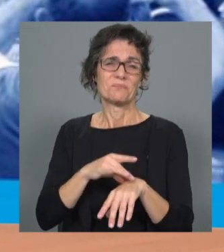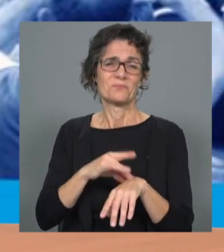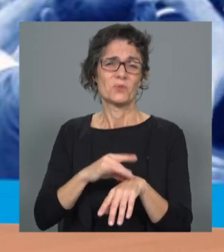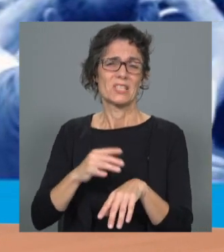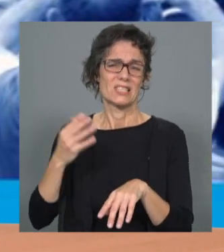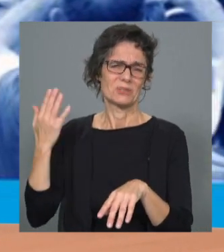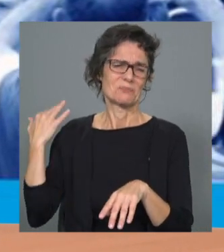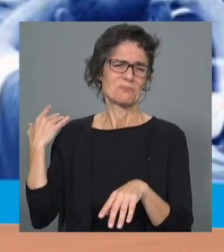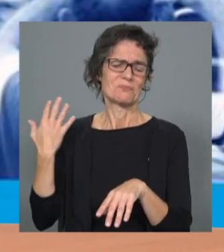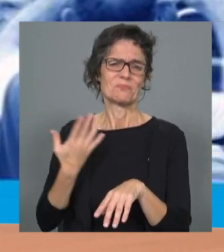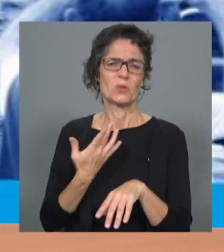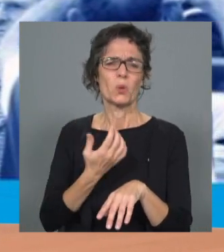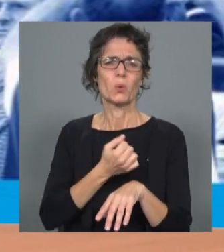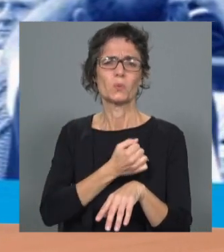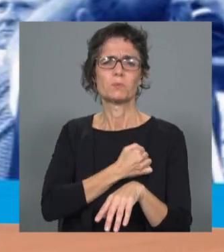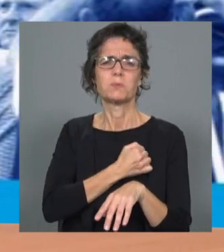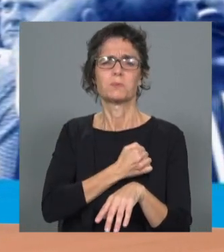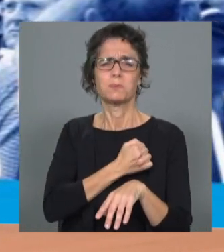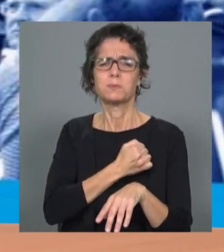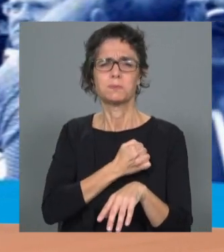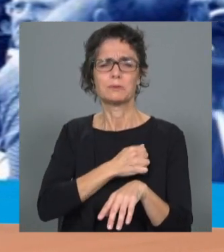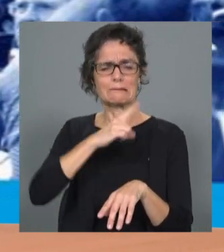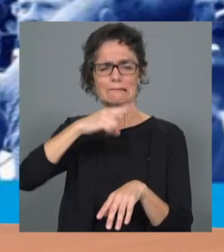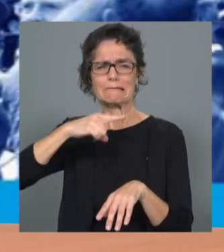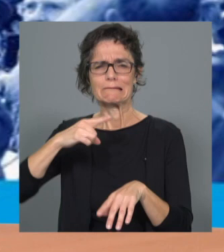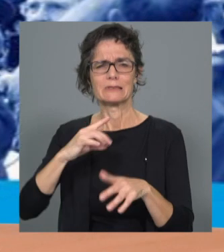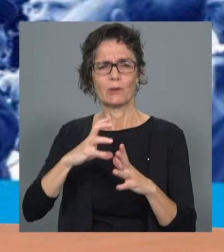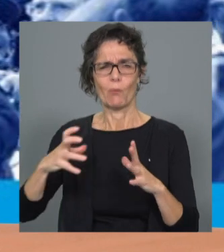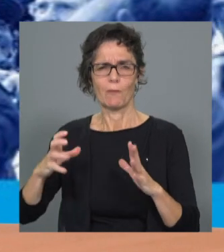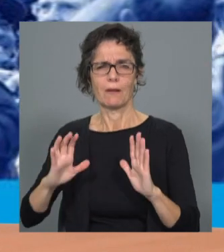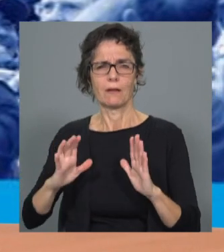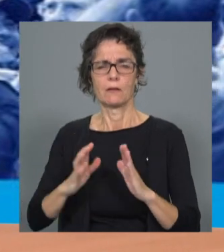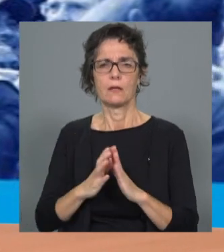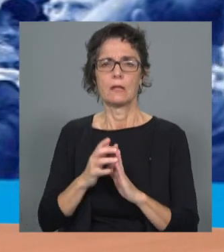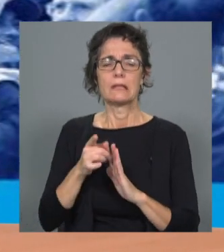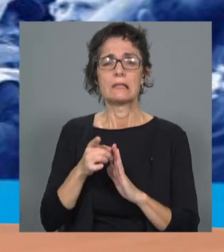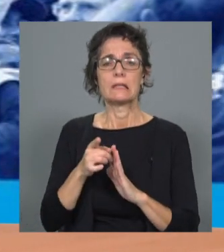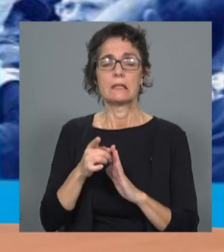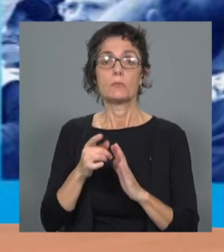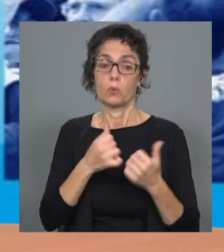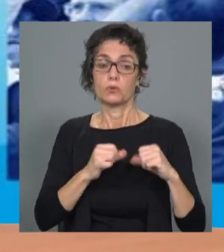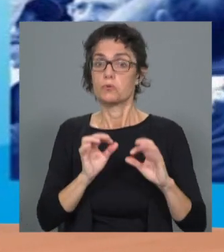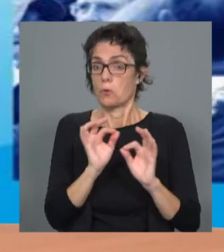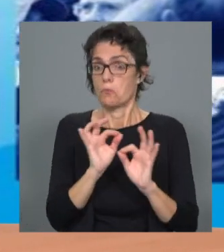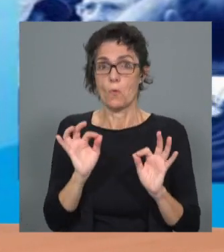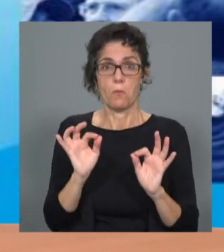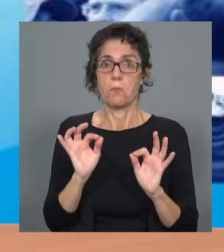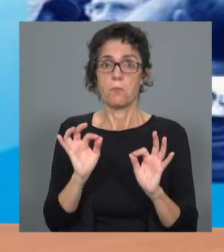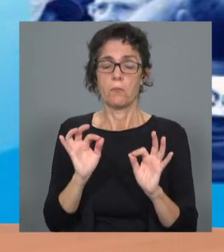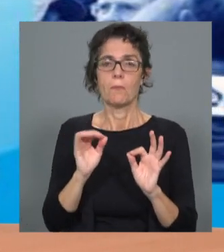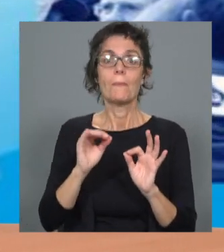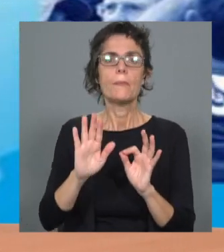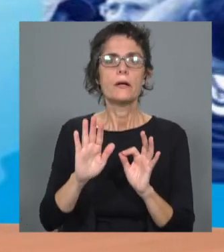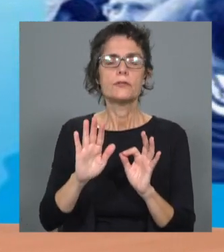tinha uma arritmia já complicada, e a intervenção correu tudo bem, mas depois